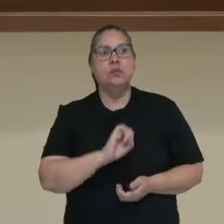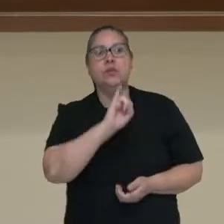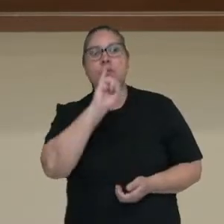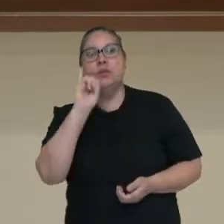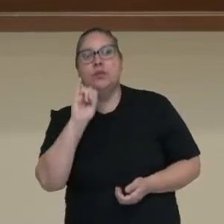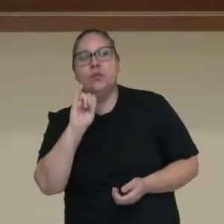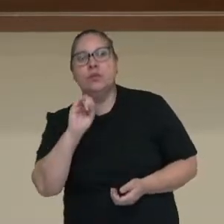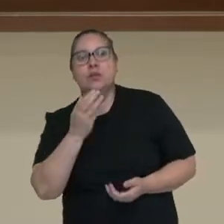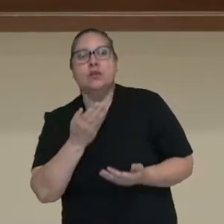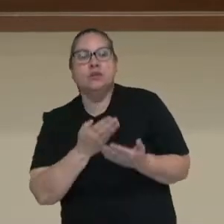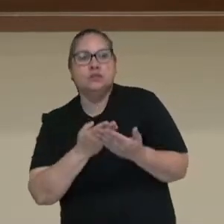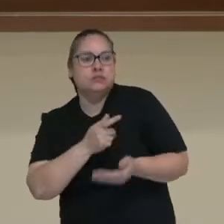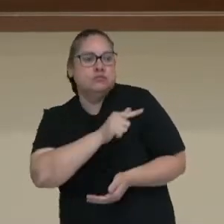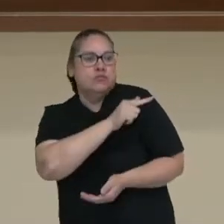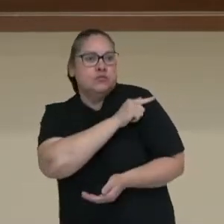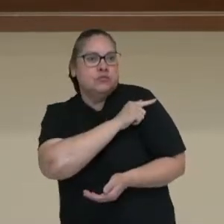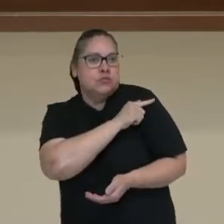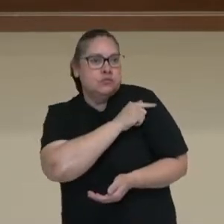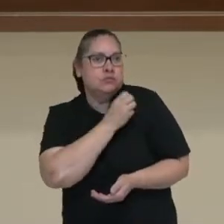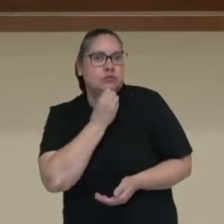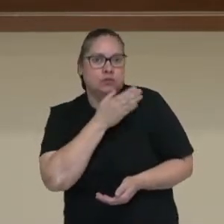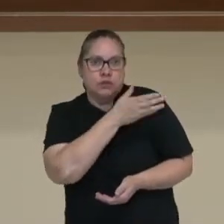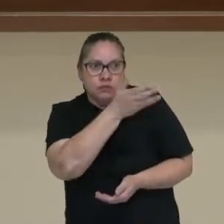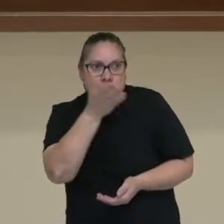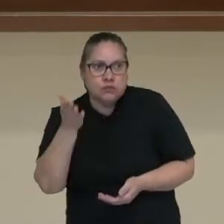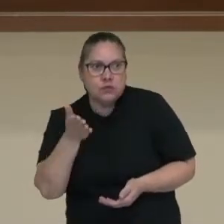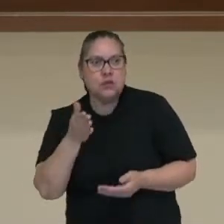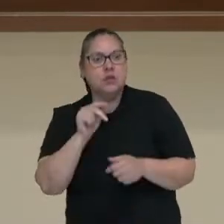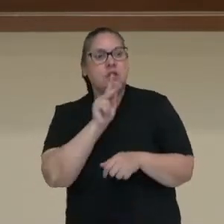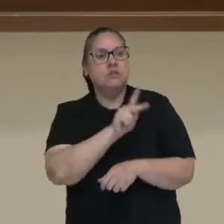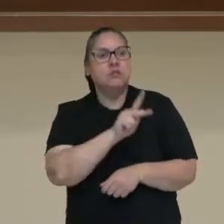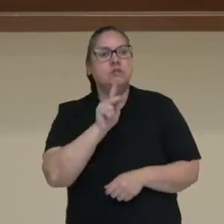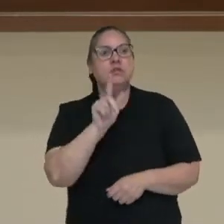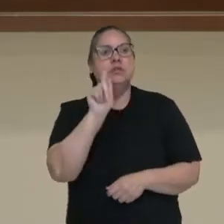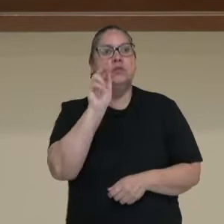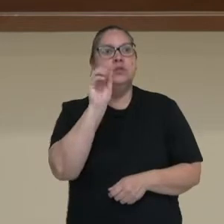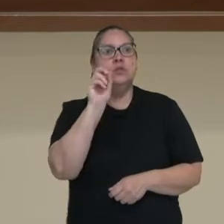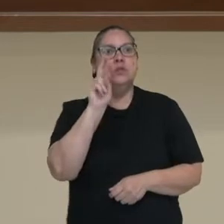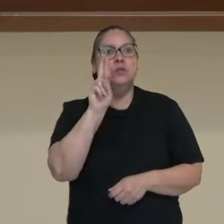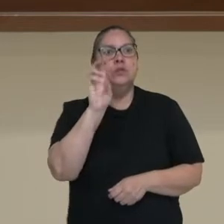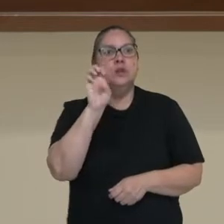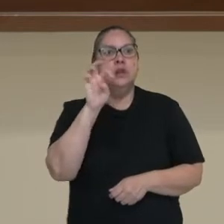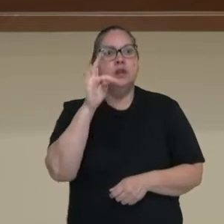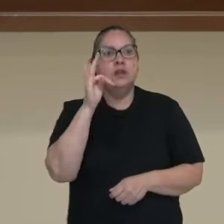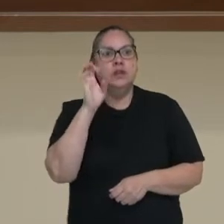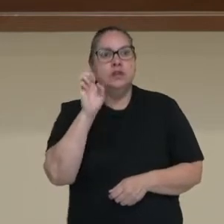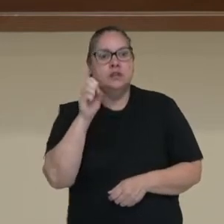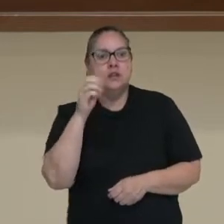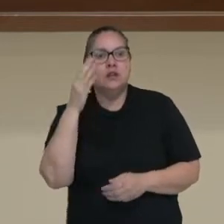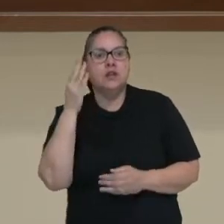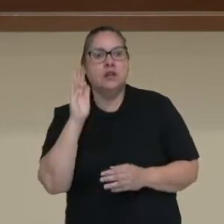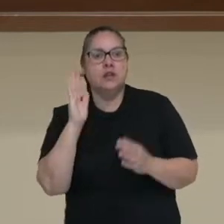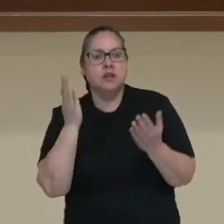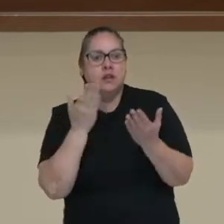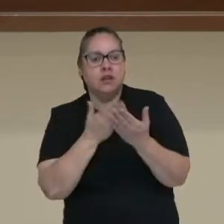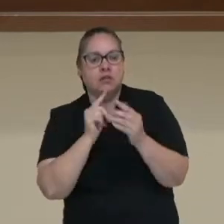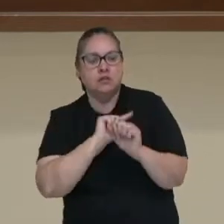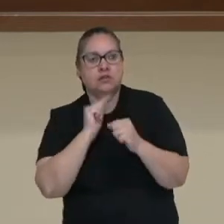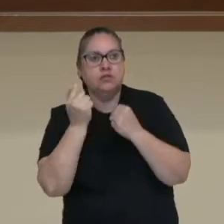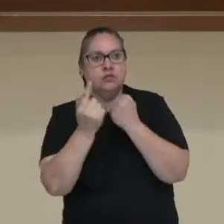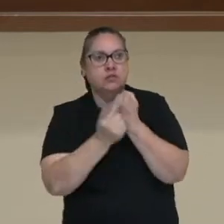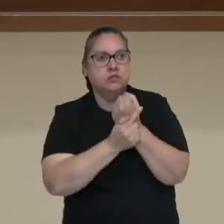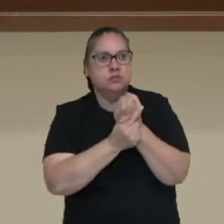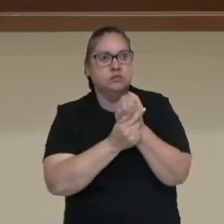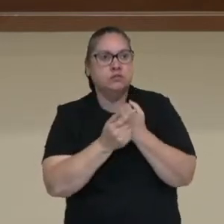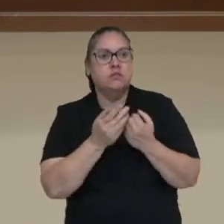Olá, meus queridos alunos do sétimo ano, tudo bem com vocês? Eu sou a professora Gorete Wozniak, estamos aqui para uma aula de geografia e vamos falar